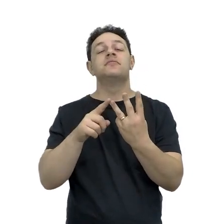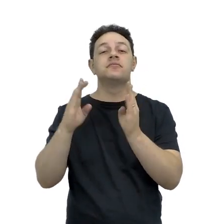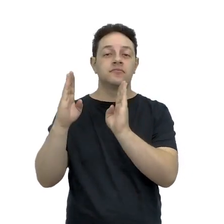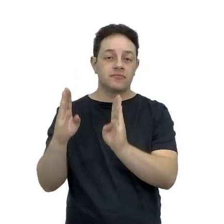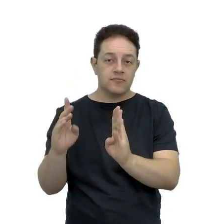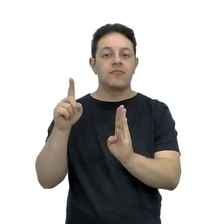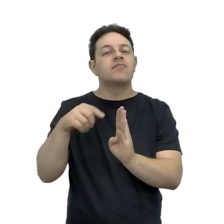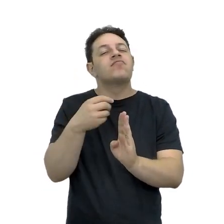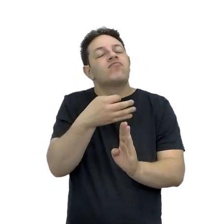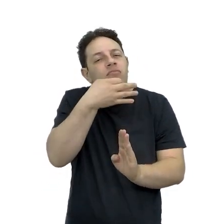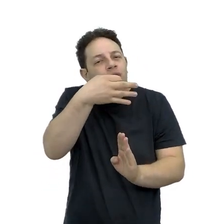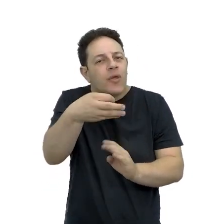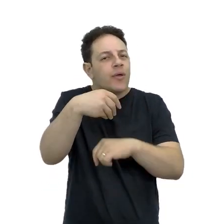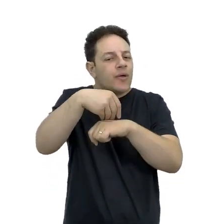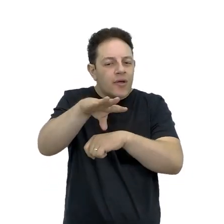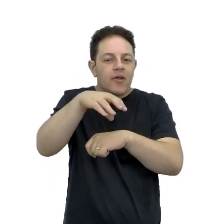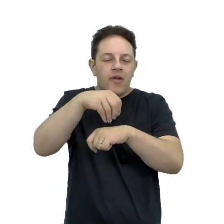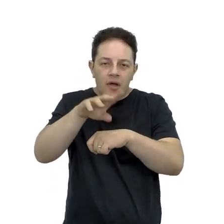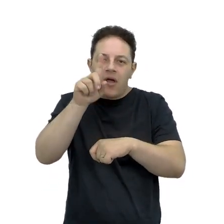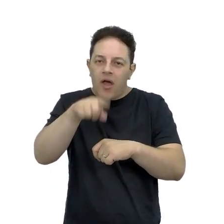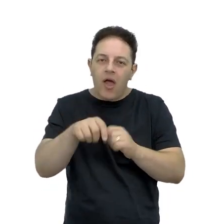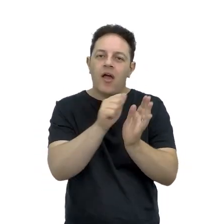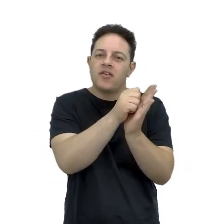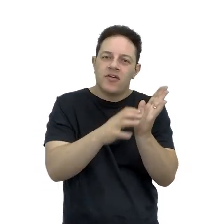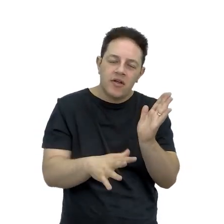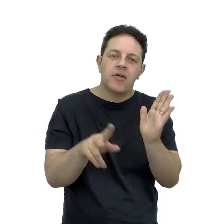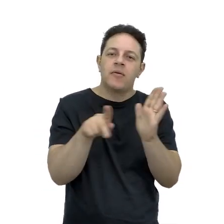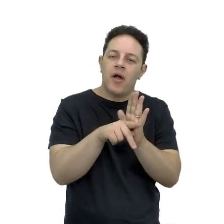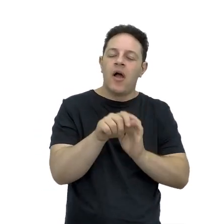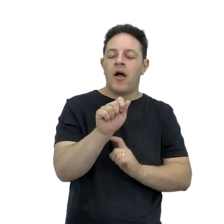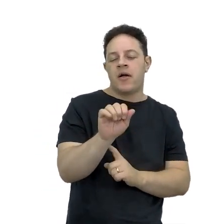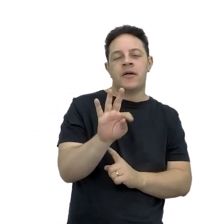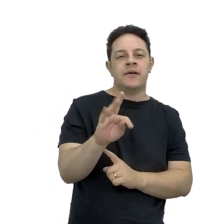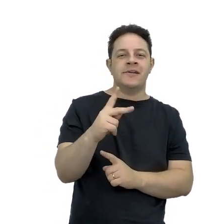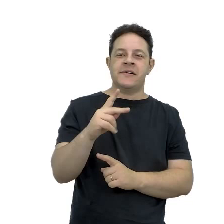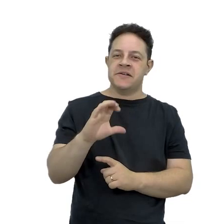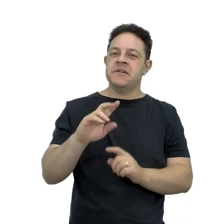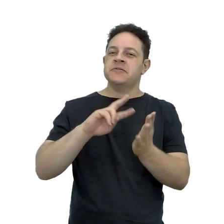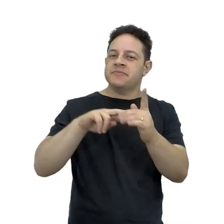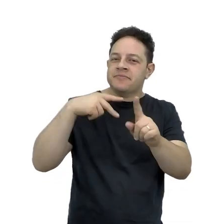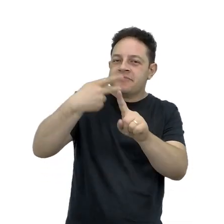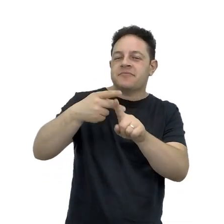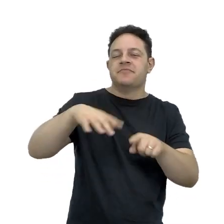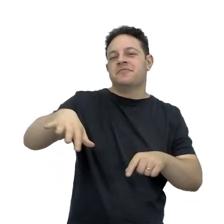sugestões de atividades para o desdobramento da ATPC aí na escola